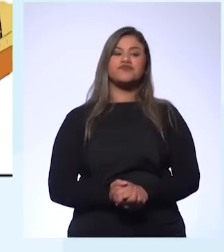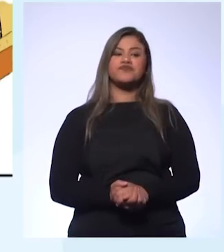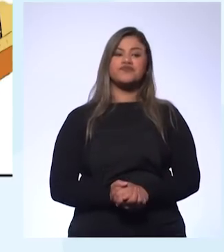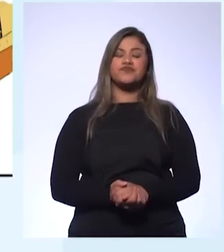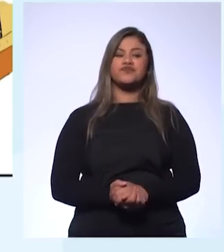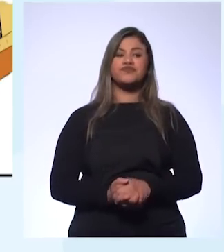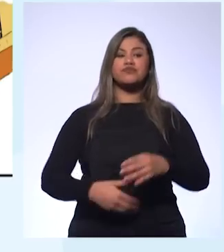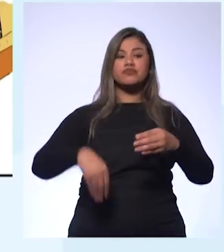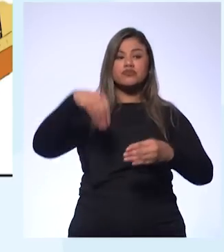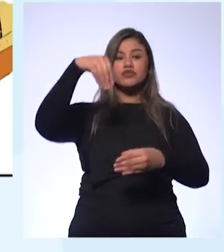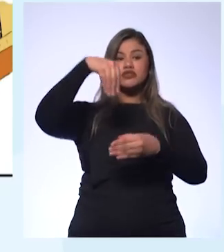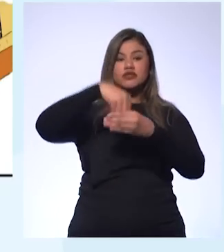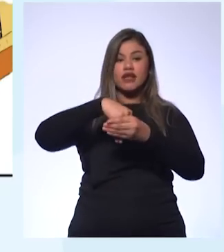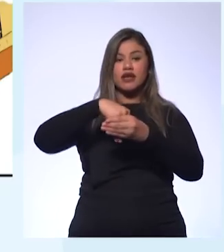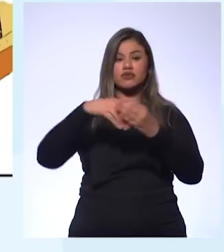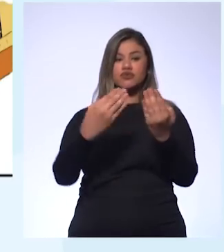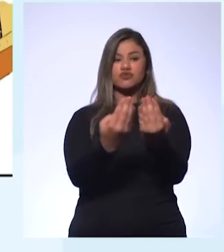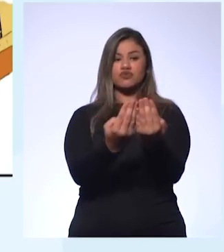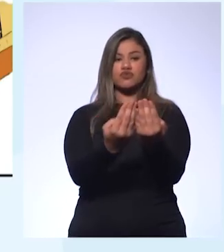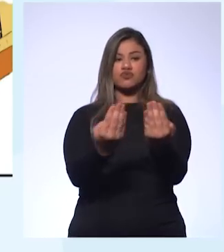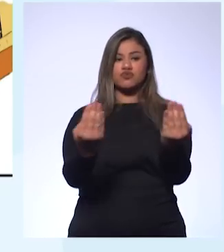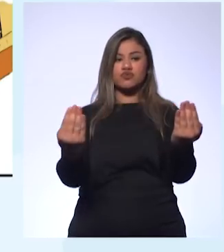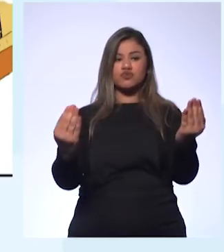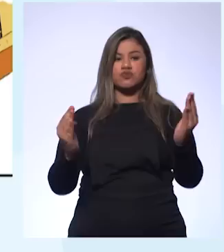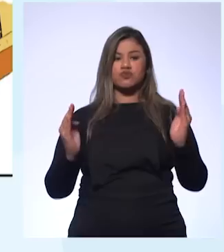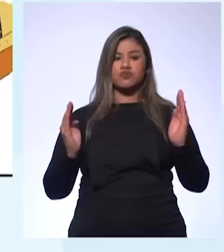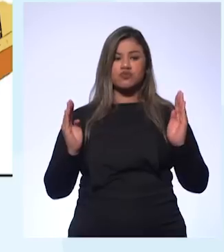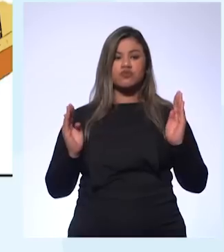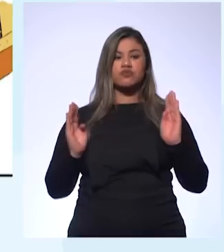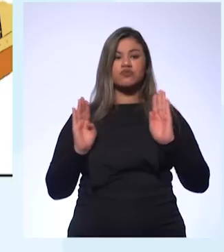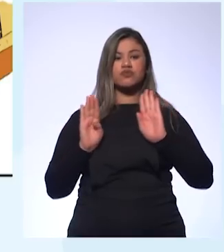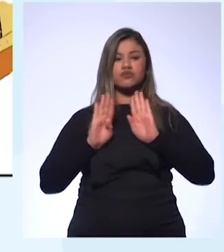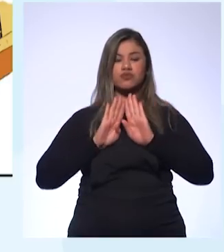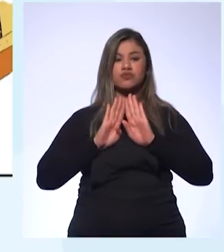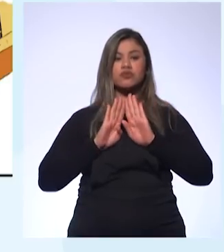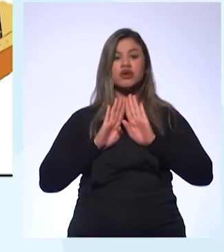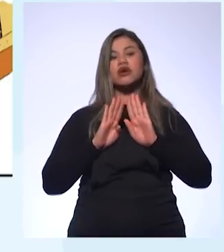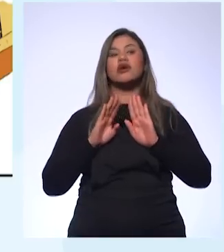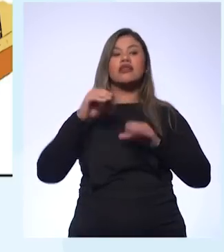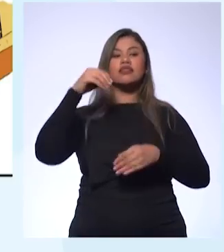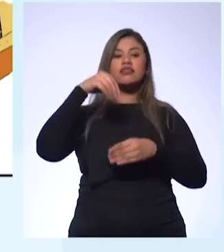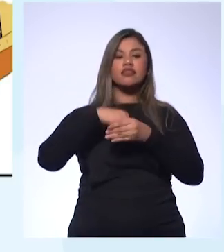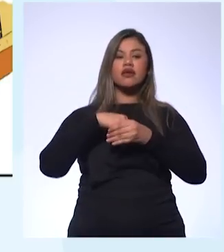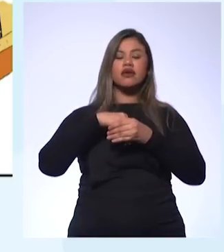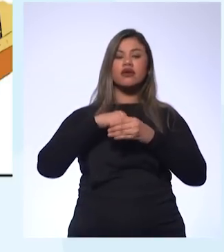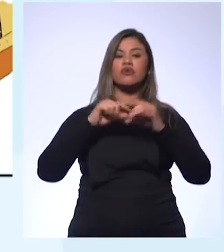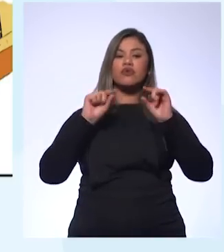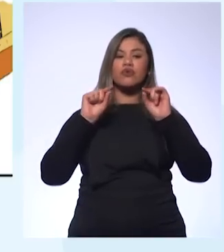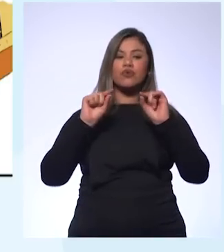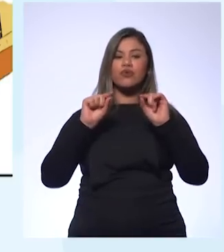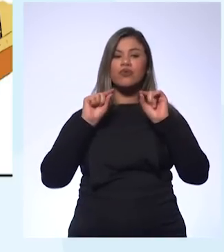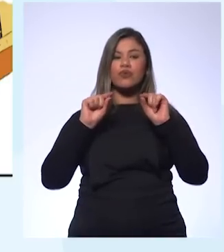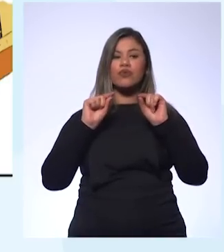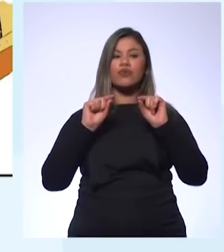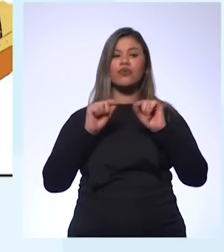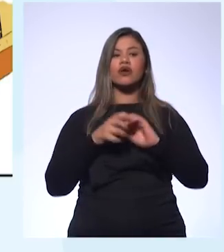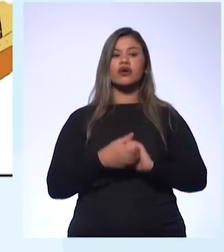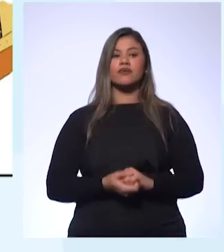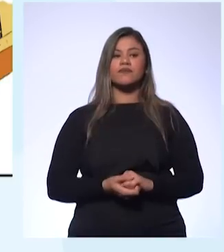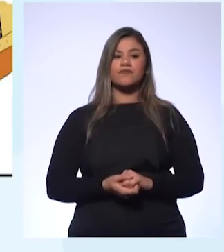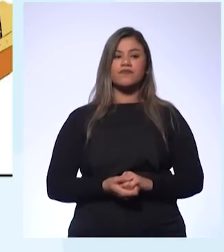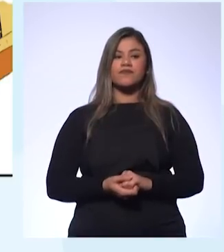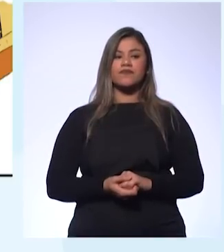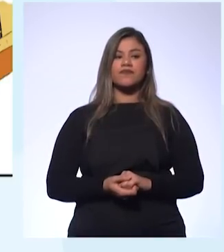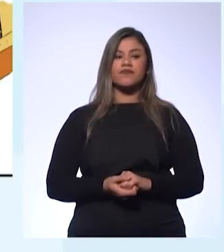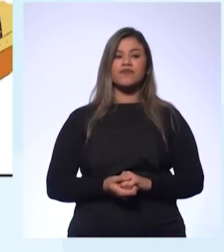E dentro desse retângulo, na verdade, com esse muro, nós temos ali